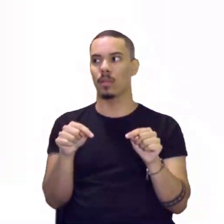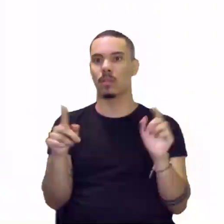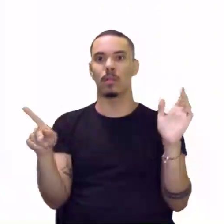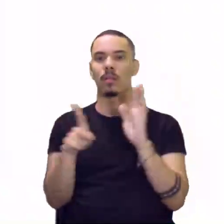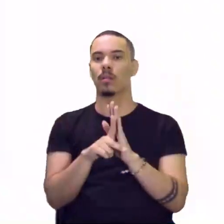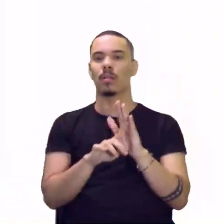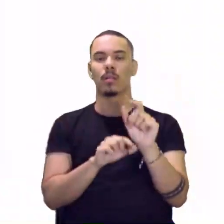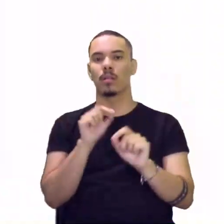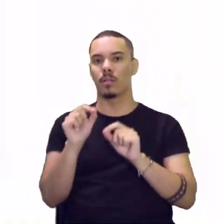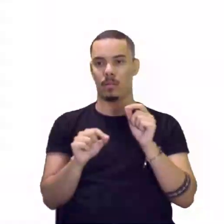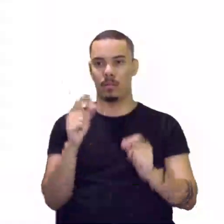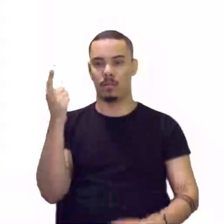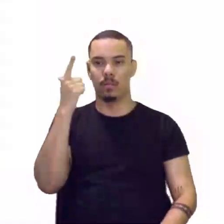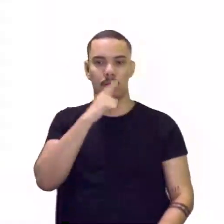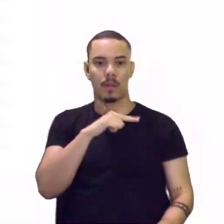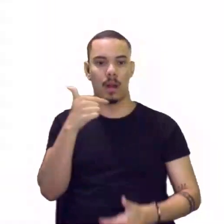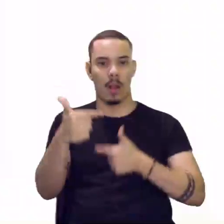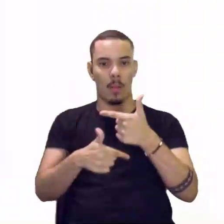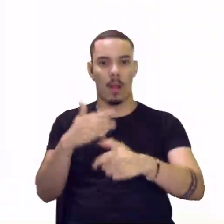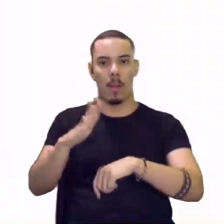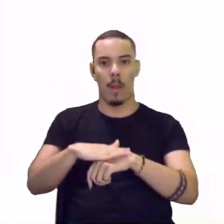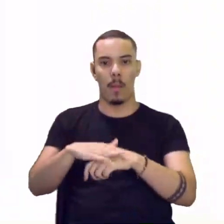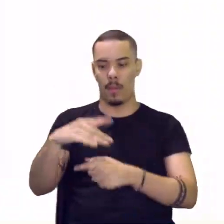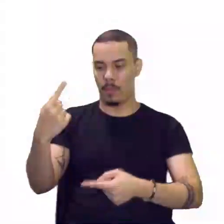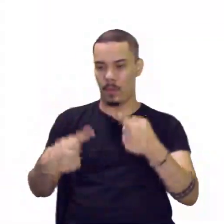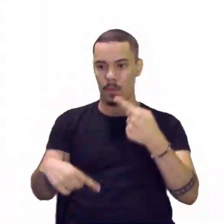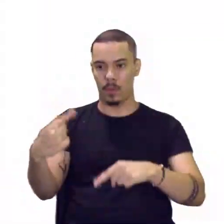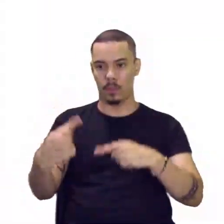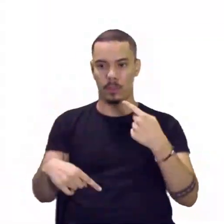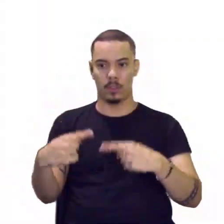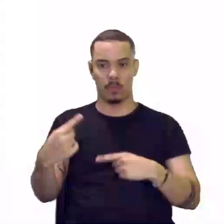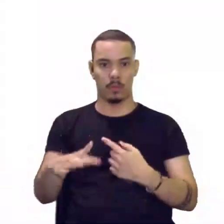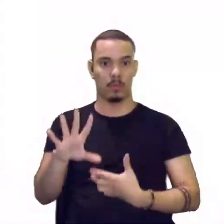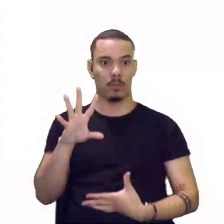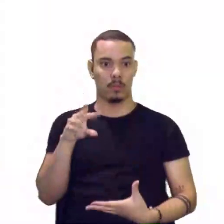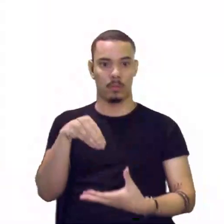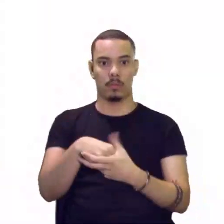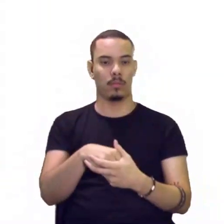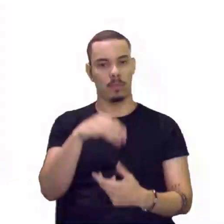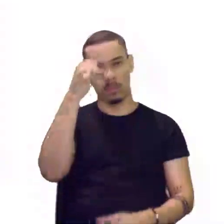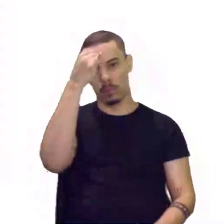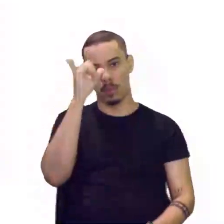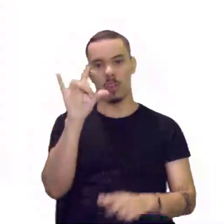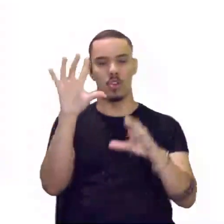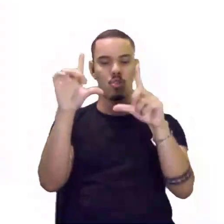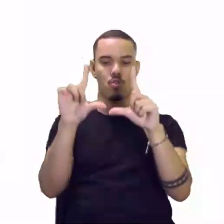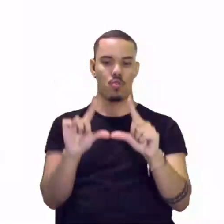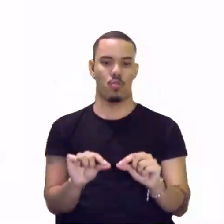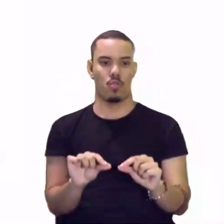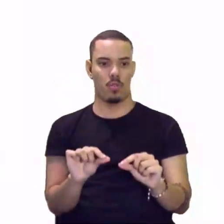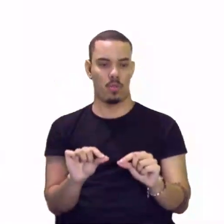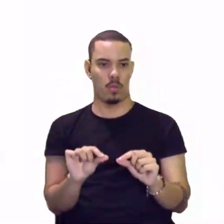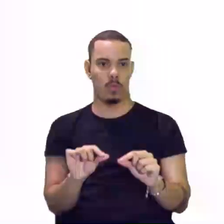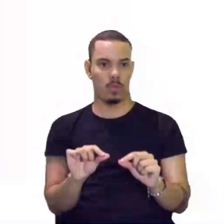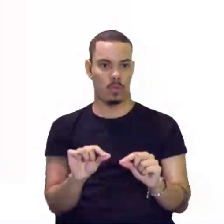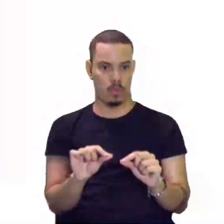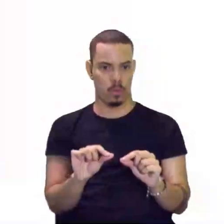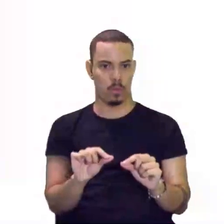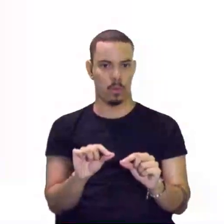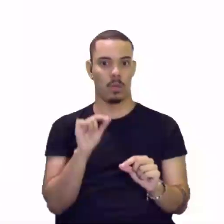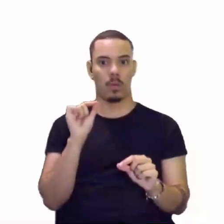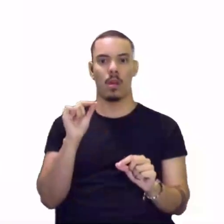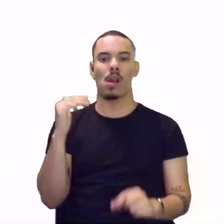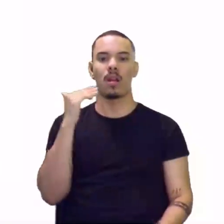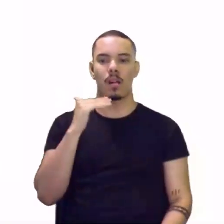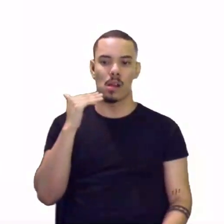trabalhados pelos políticos para justamente sanar, está tentando sanar esses